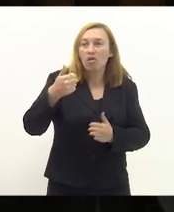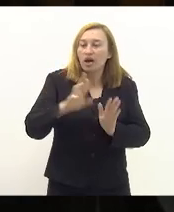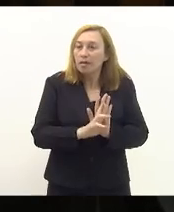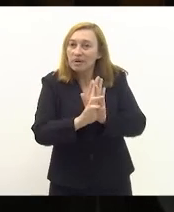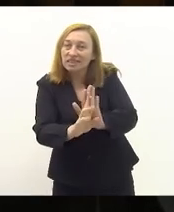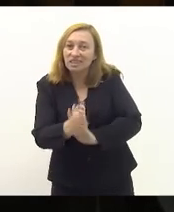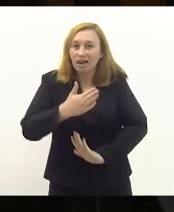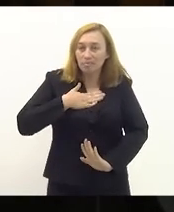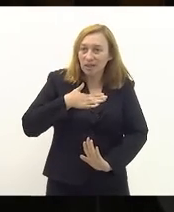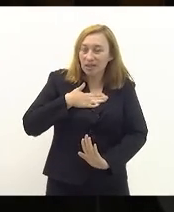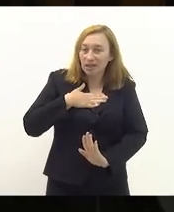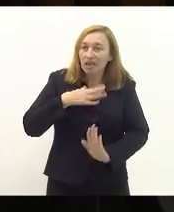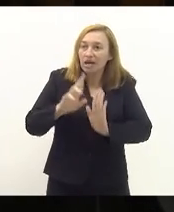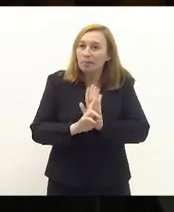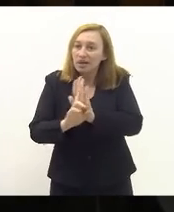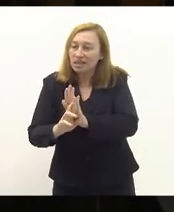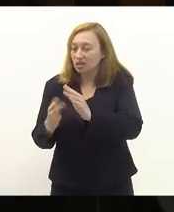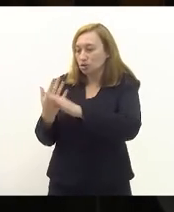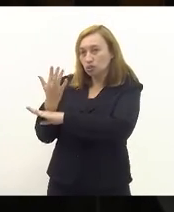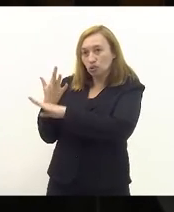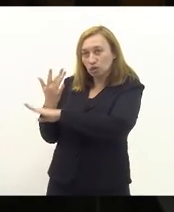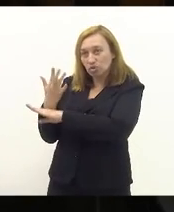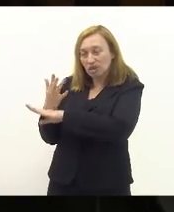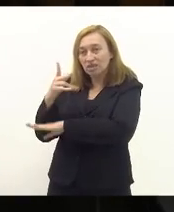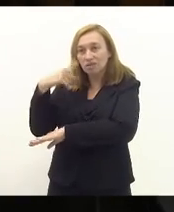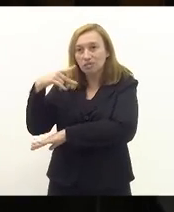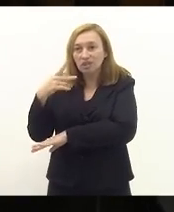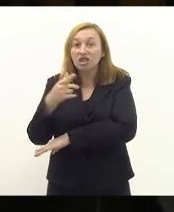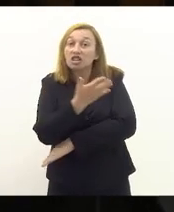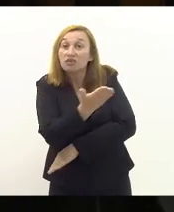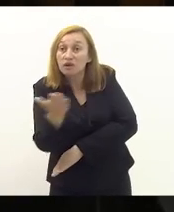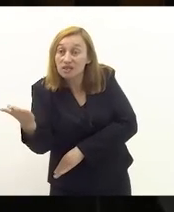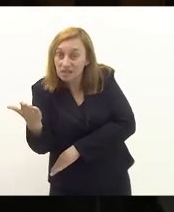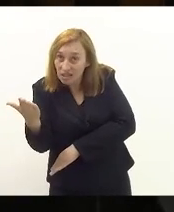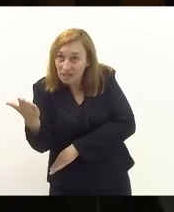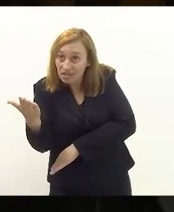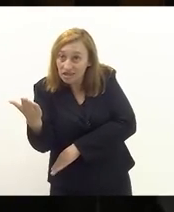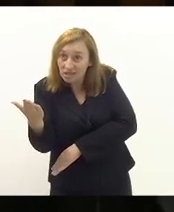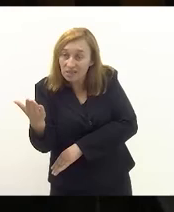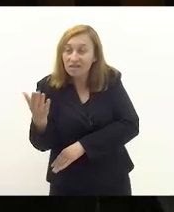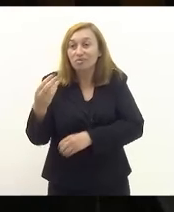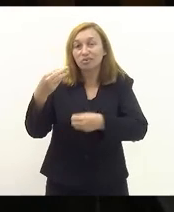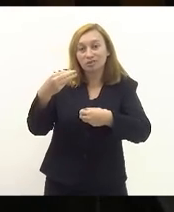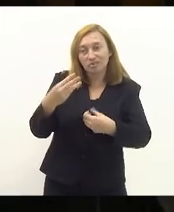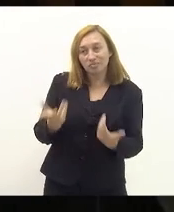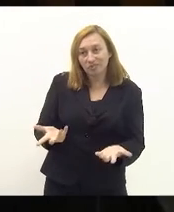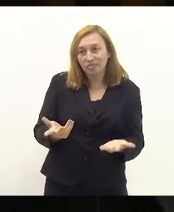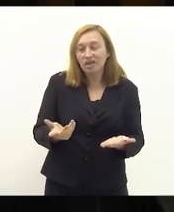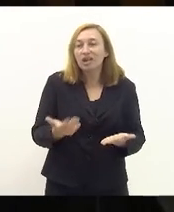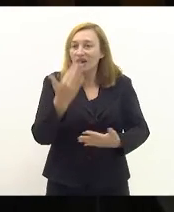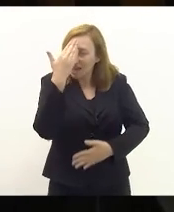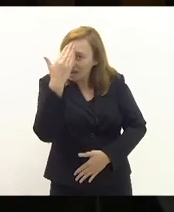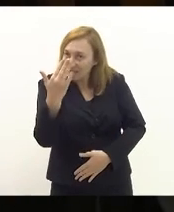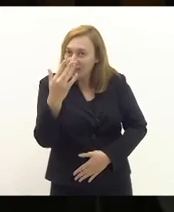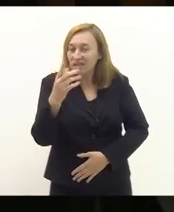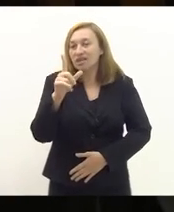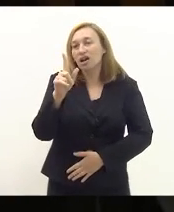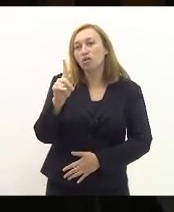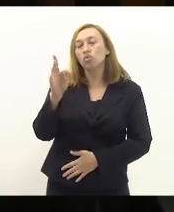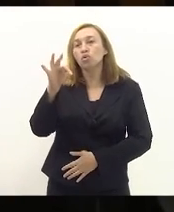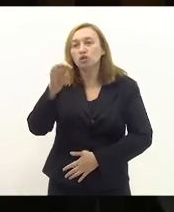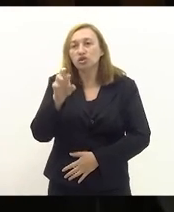representando a classe política de Caxias representando a vocês os munícipes da cidade de Caxias então agradeço August